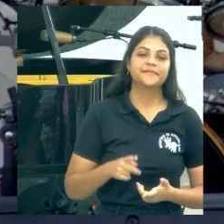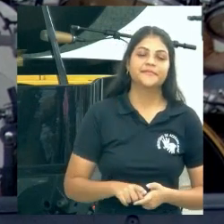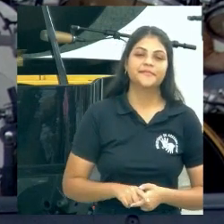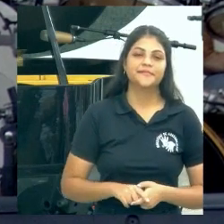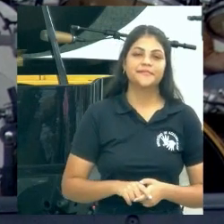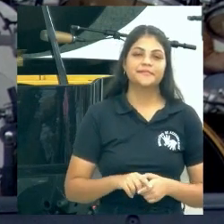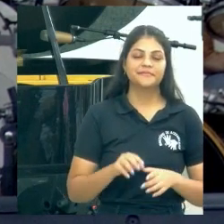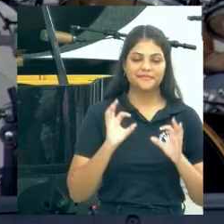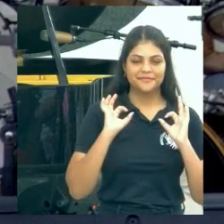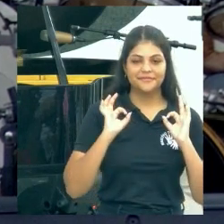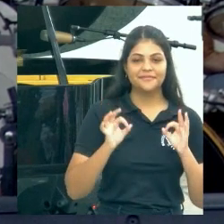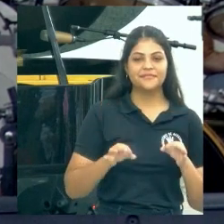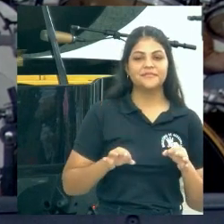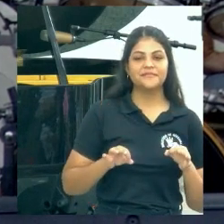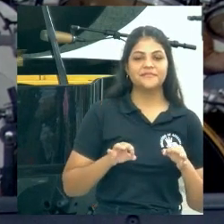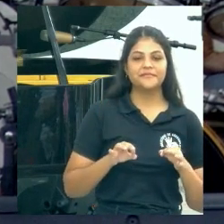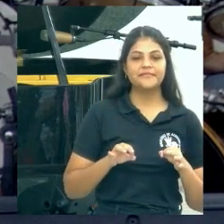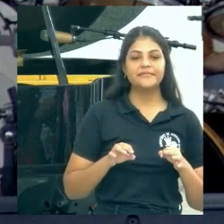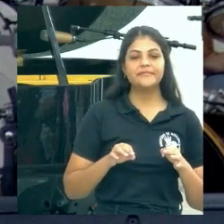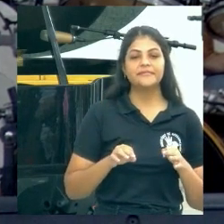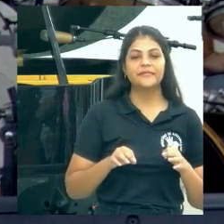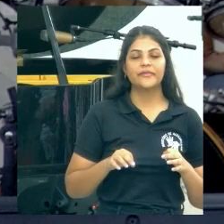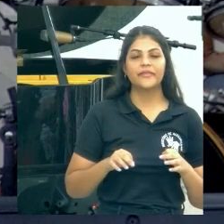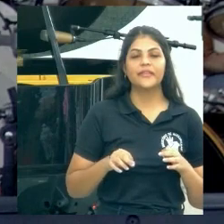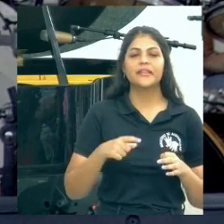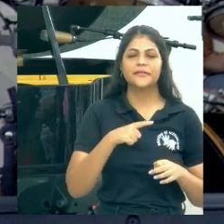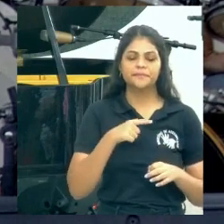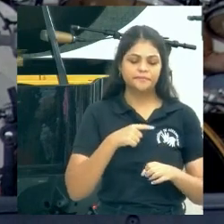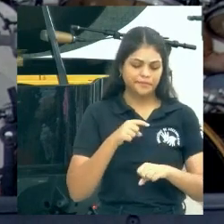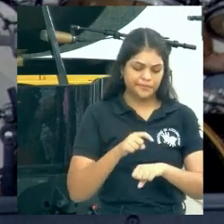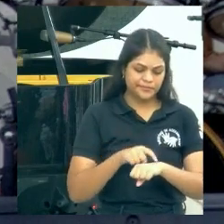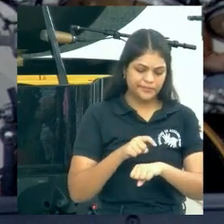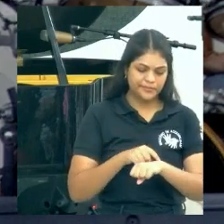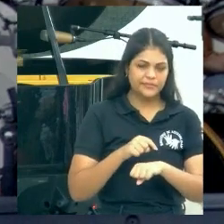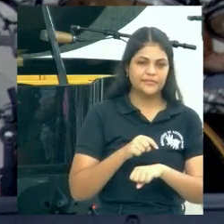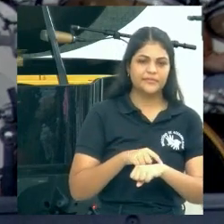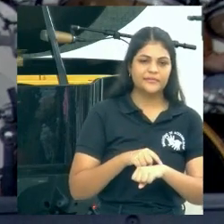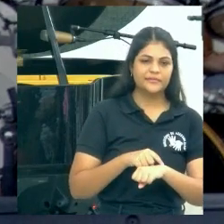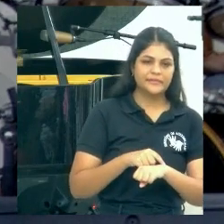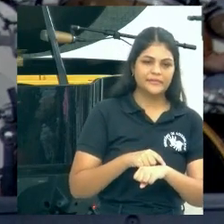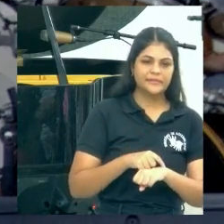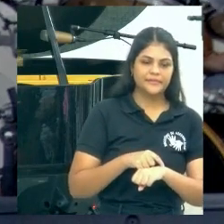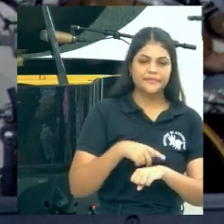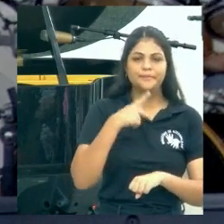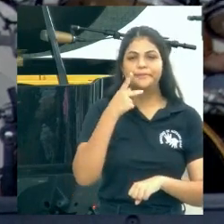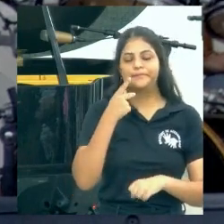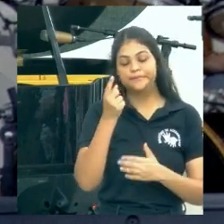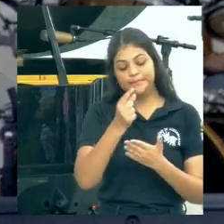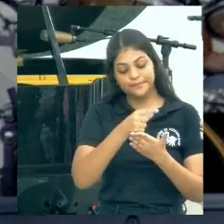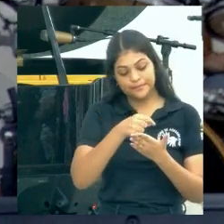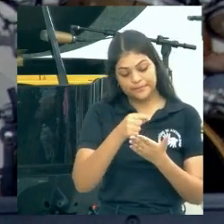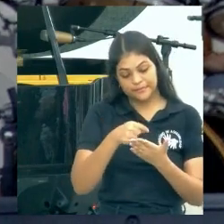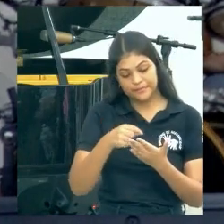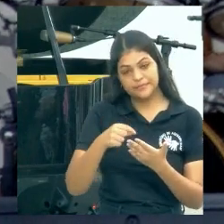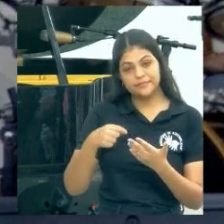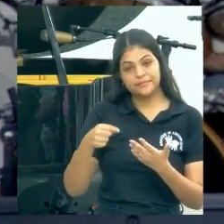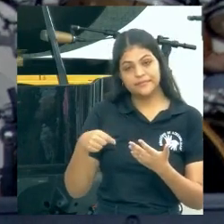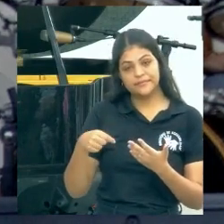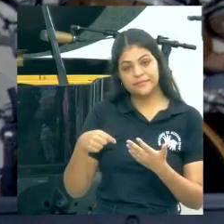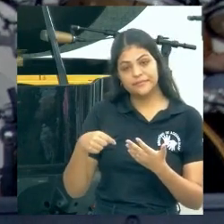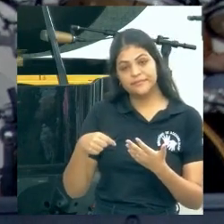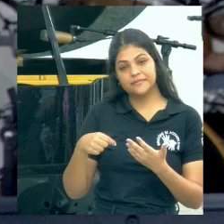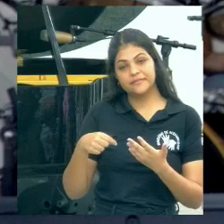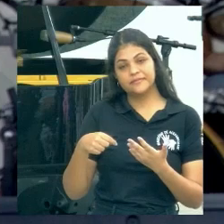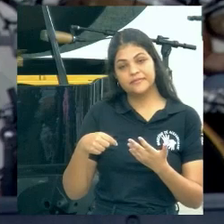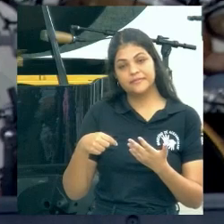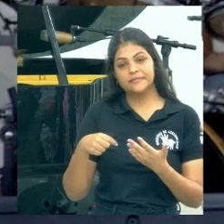Ok, mas como eu disse, houve um tempo em que muitas coisas eram ditas através de cartas. E era interessante, não? Quando